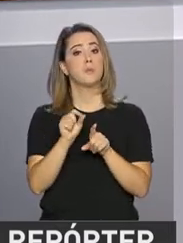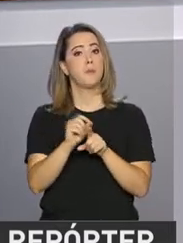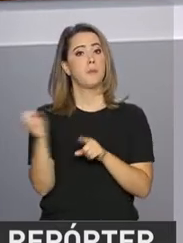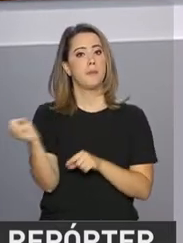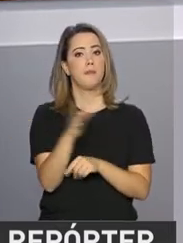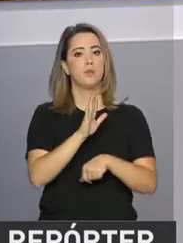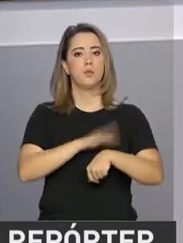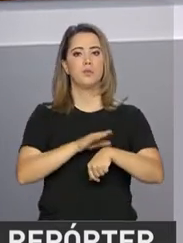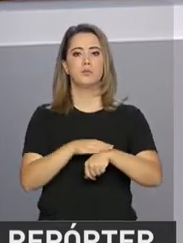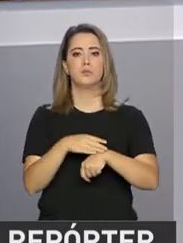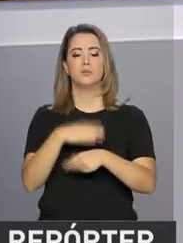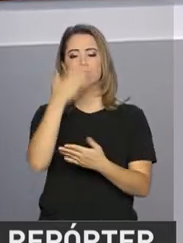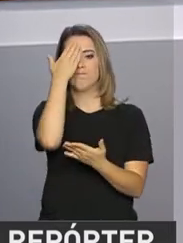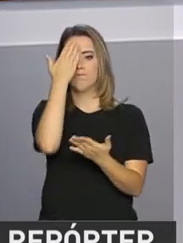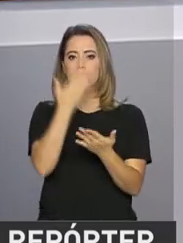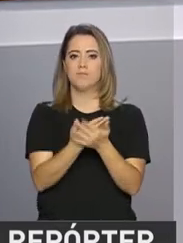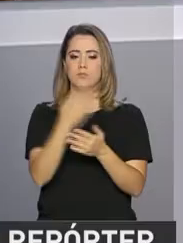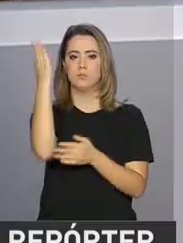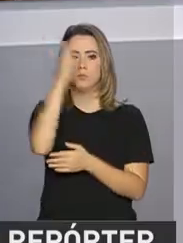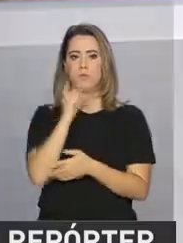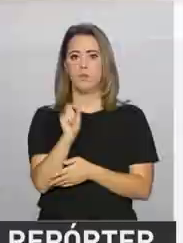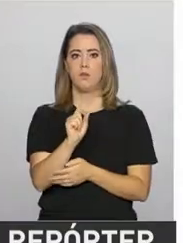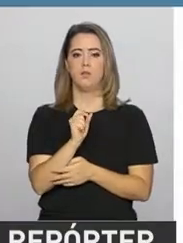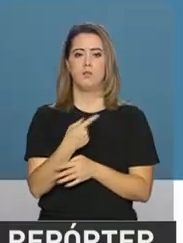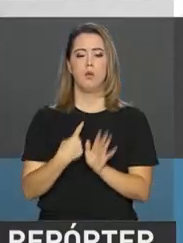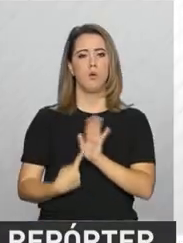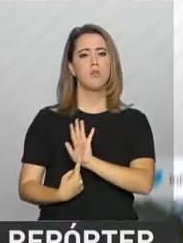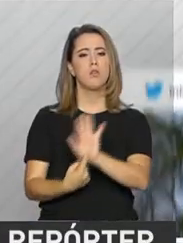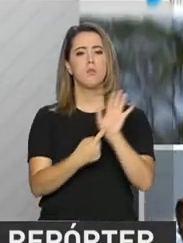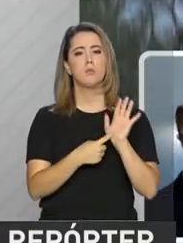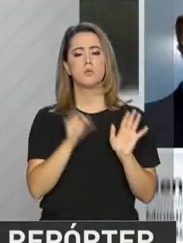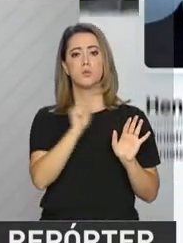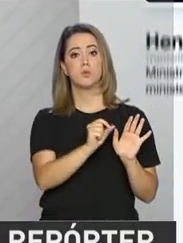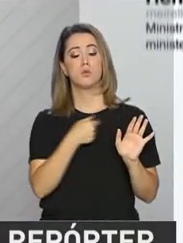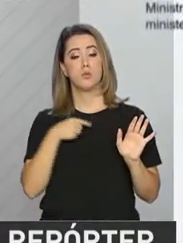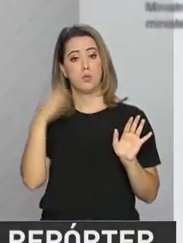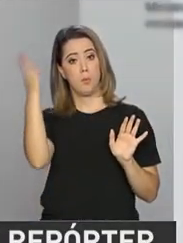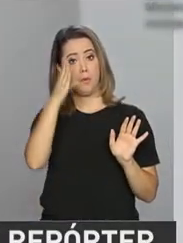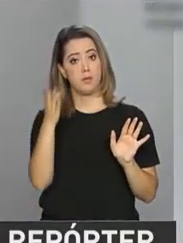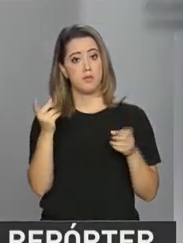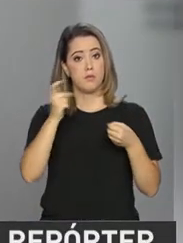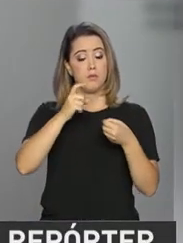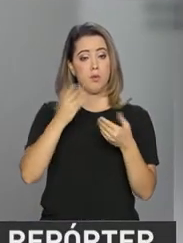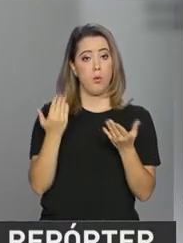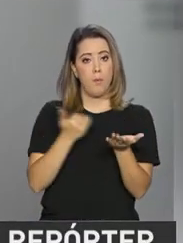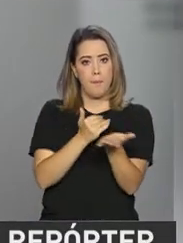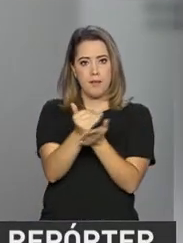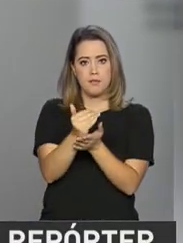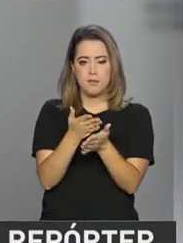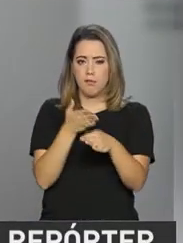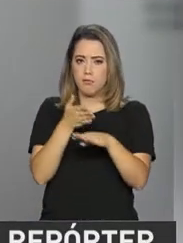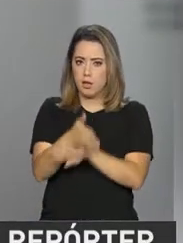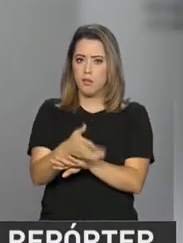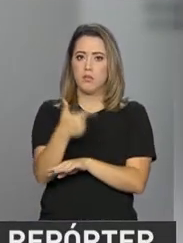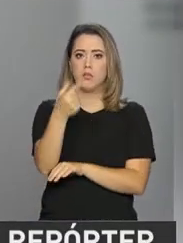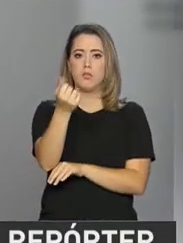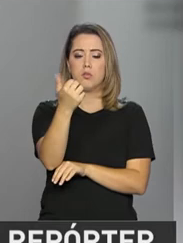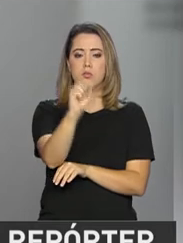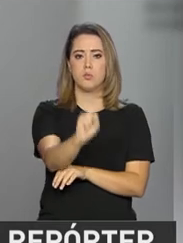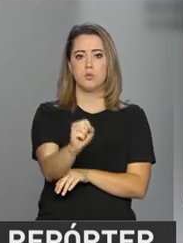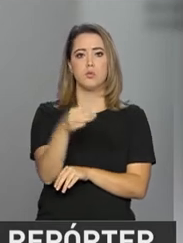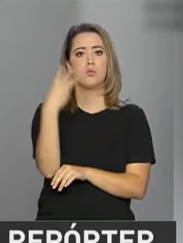novo momento de confiança no brasil eles avaliou que o país deve entrar em 2018 com crescimento de 3%